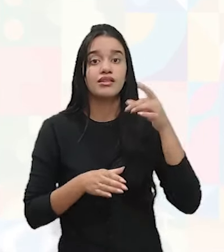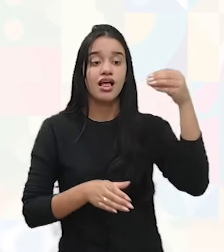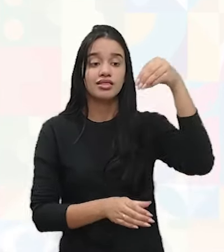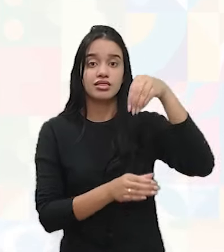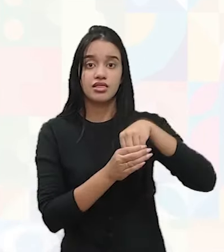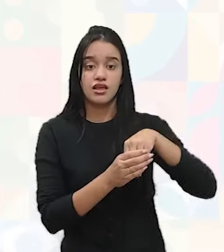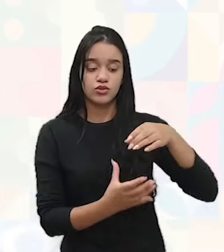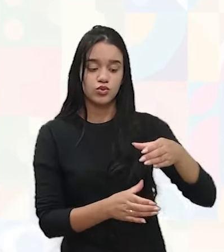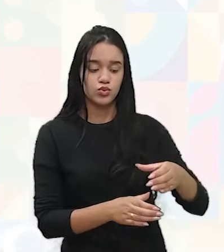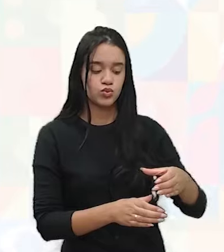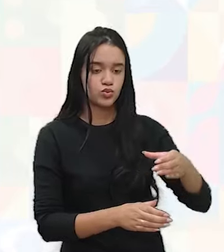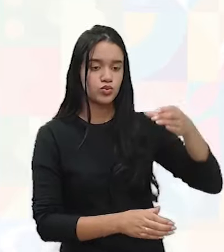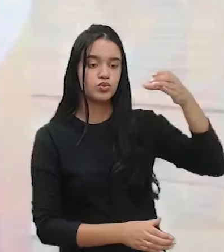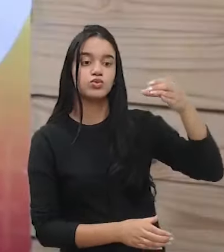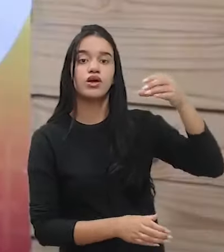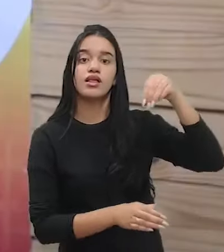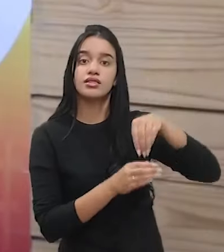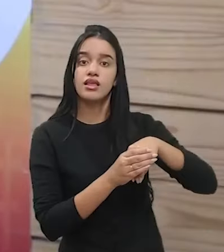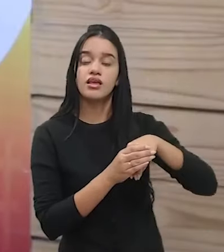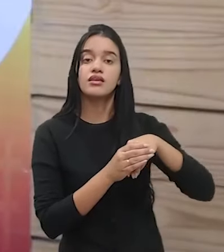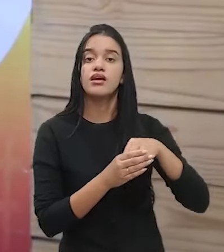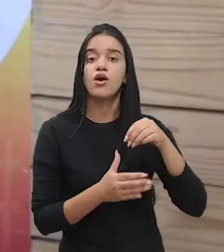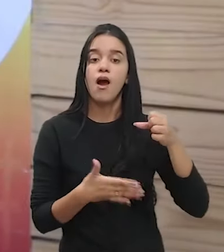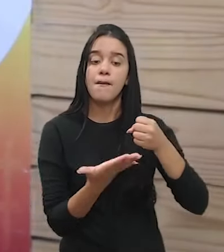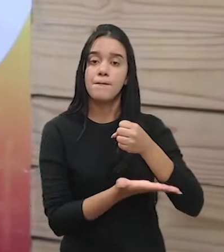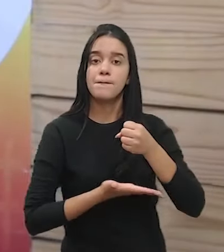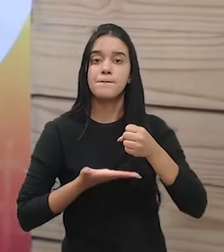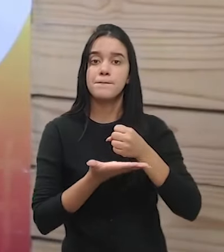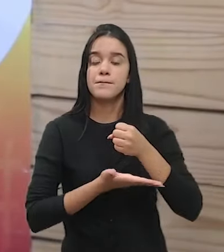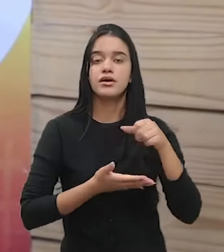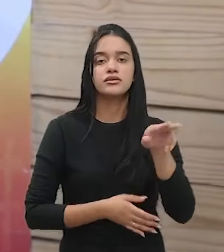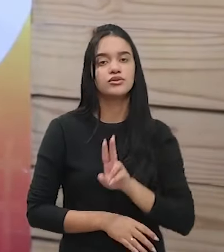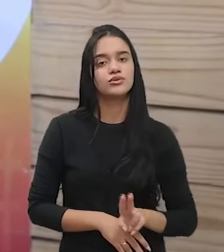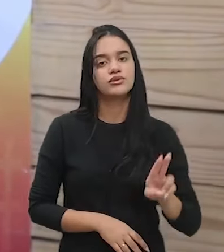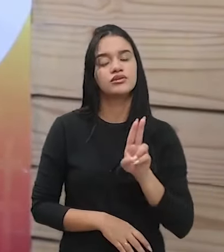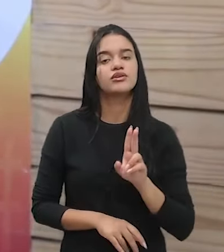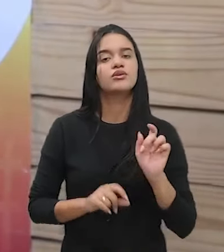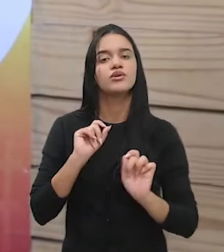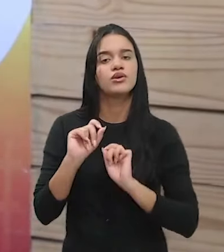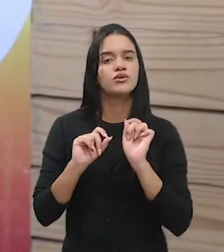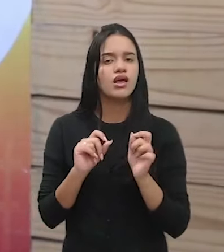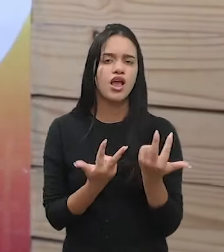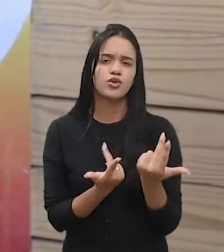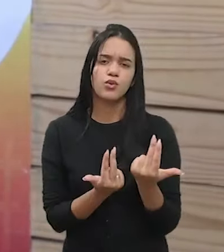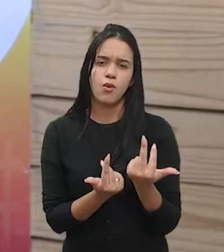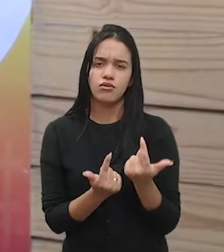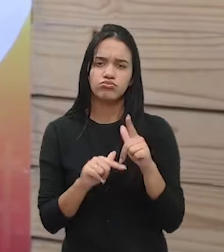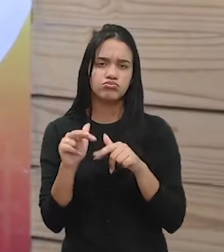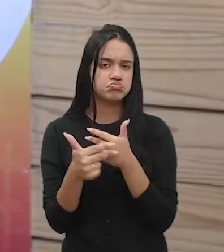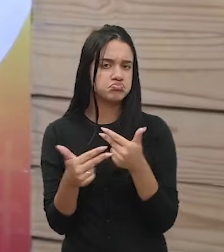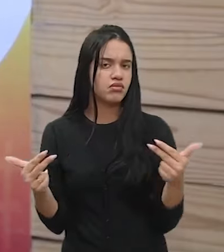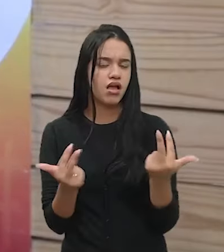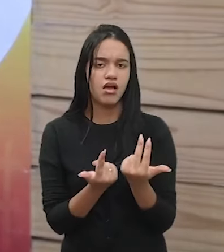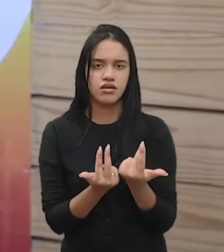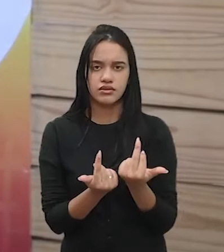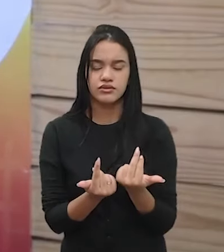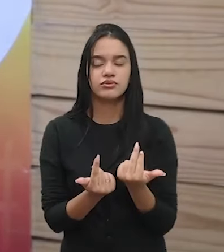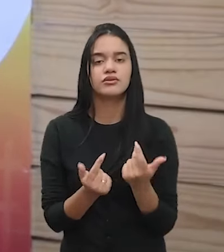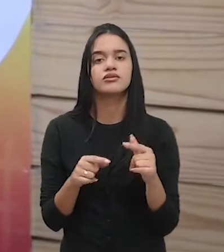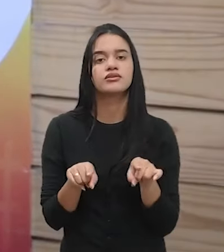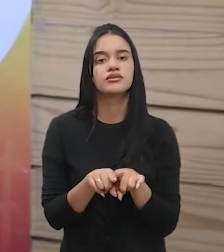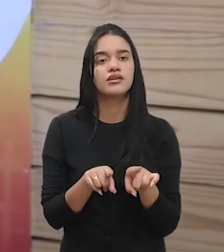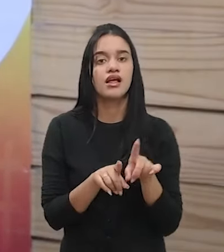cilindro tá a base né de utilização é praticamente a mesma independente do agente extintor